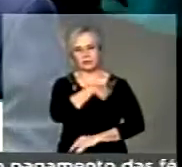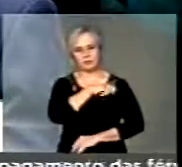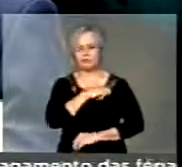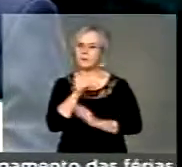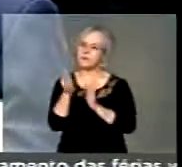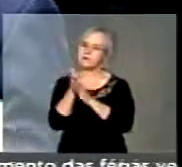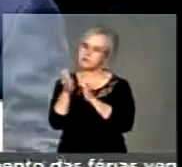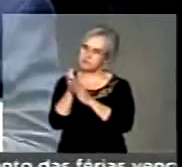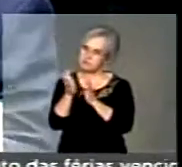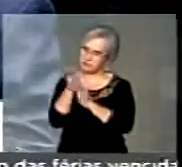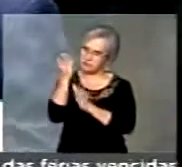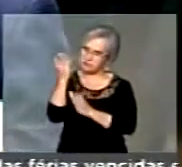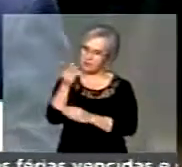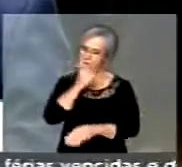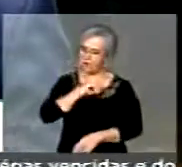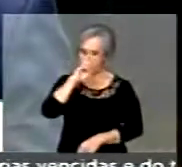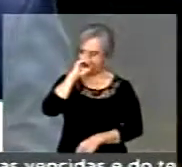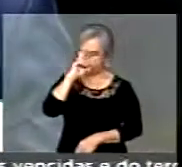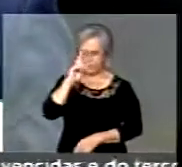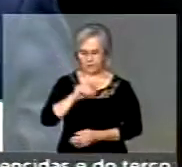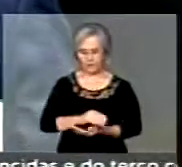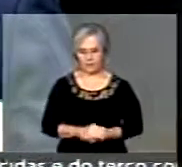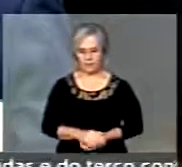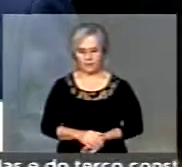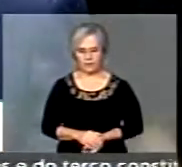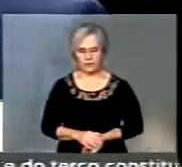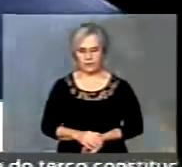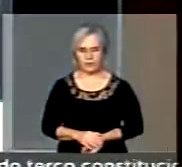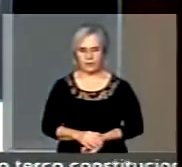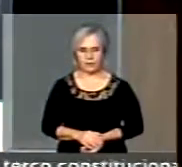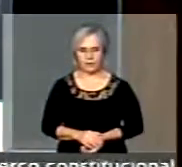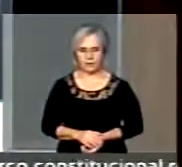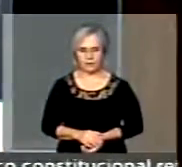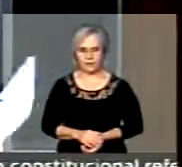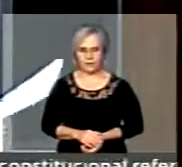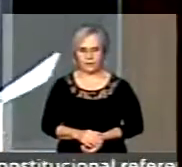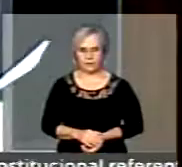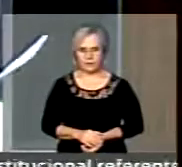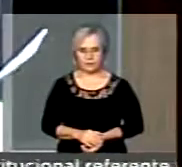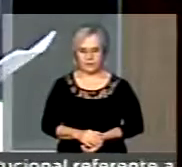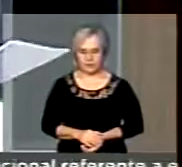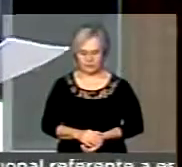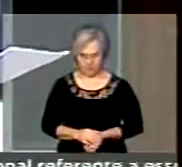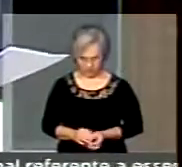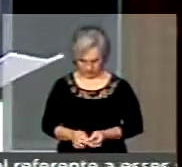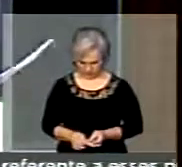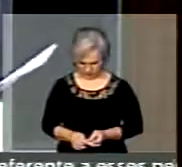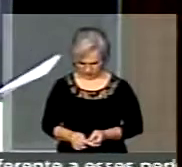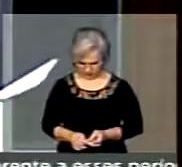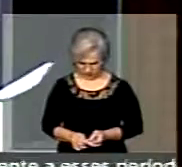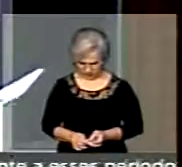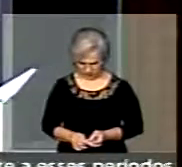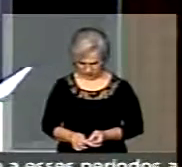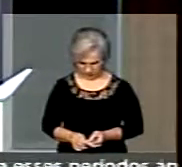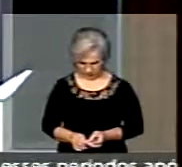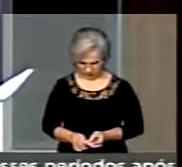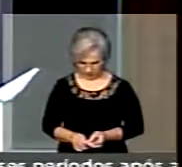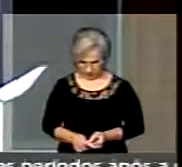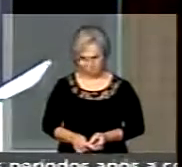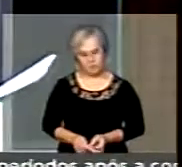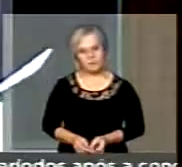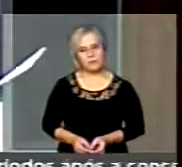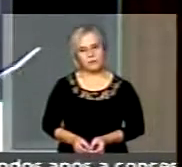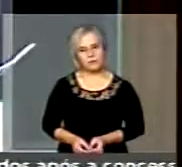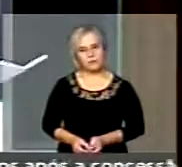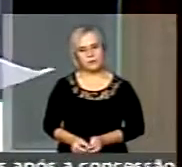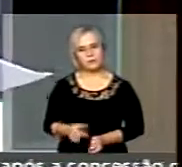orgulha nosso partido, orgulha a nação brasileira. Parabéns. Obrigado, deputado Stedley. Senhor deputado, fazer uma pequena parte. Pois não,